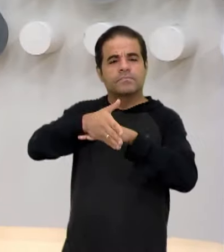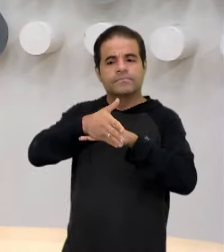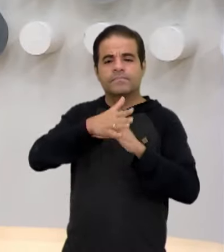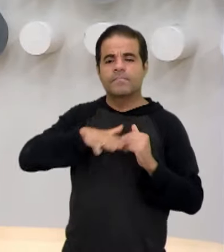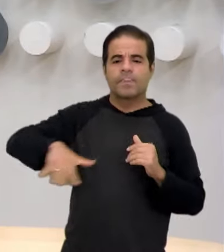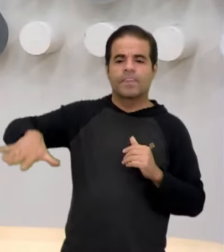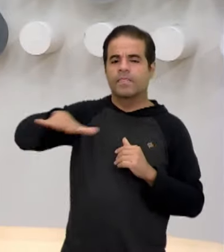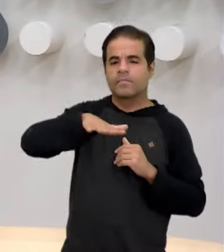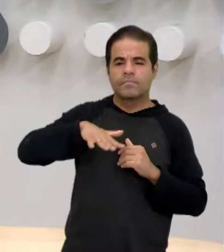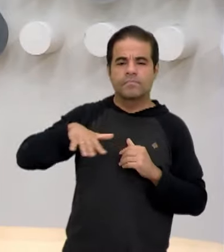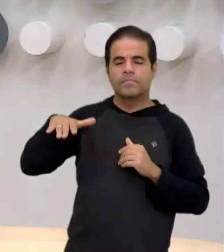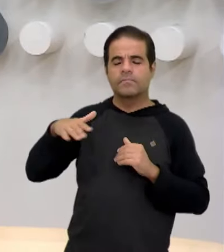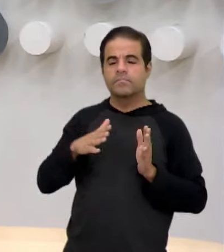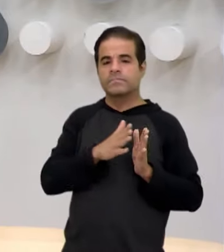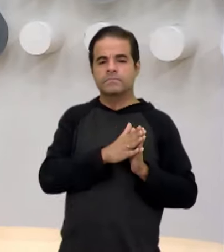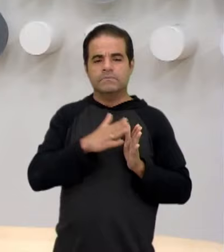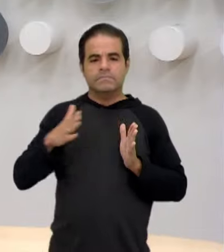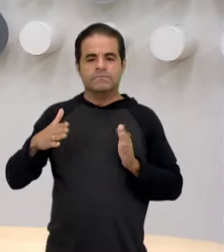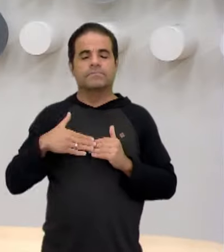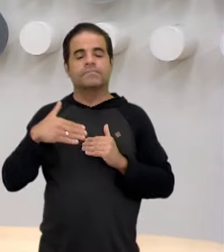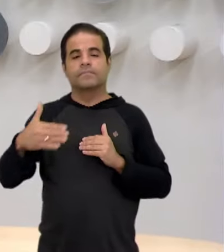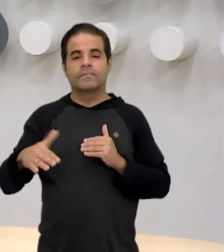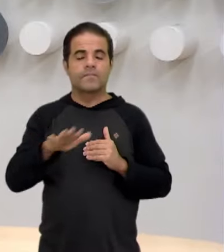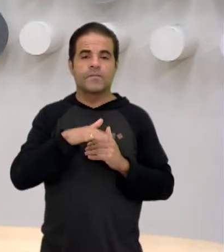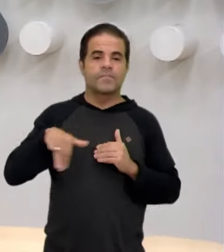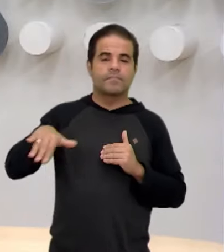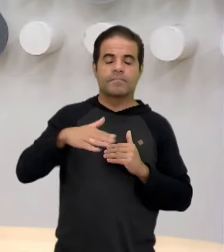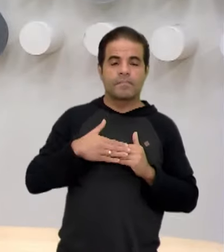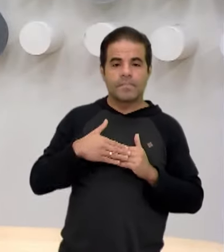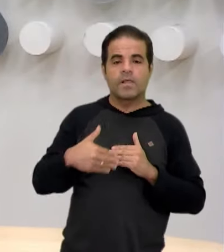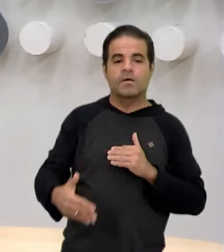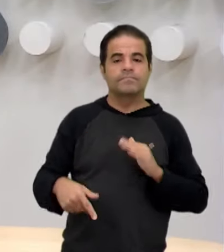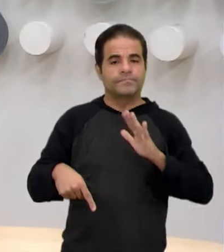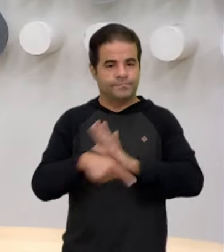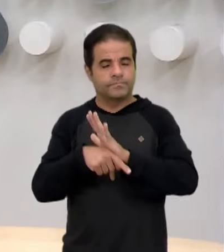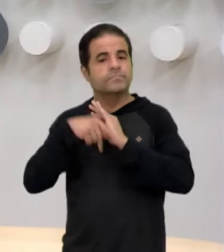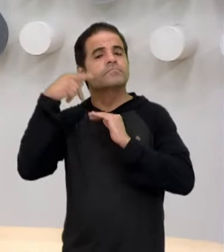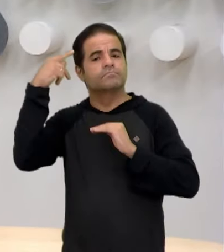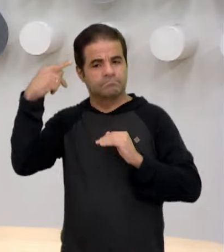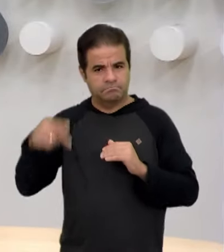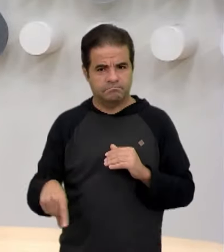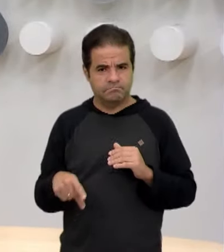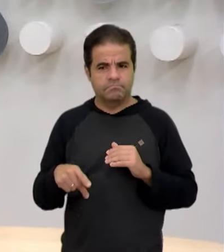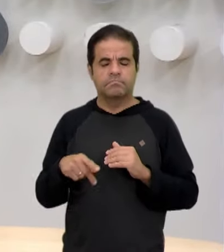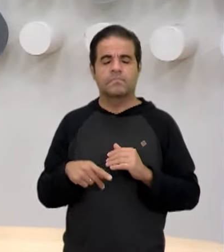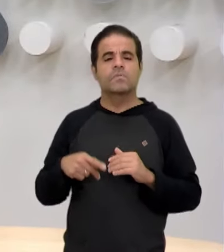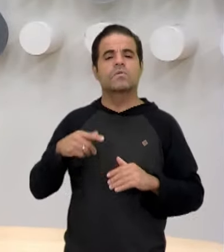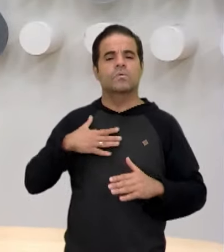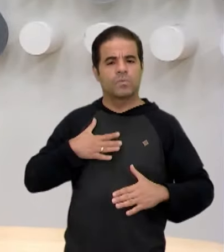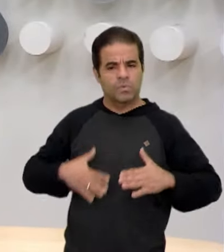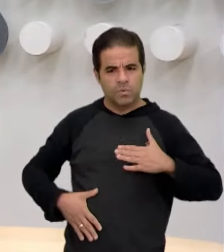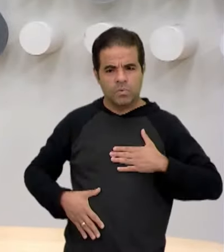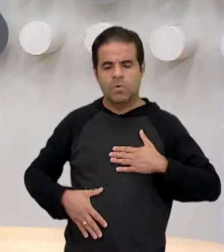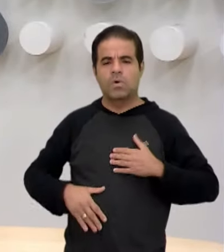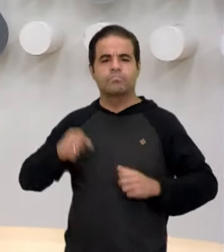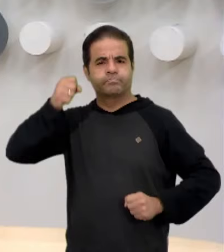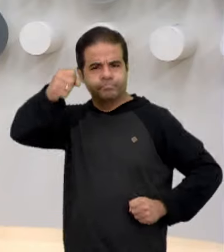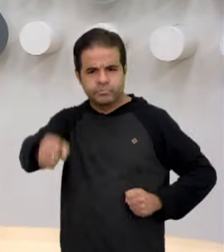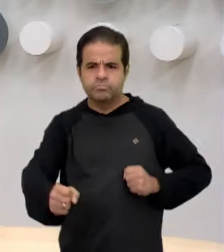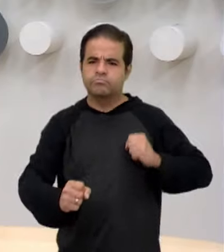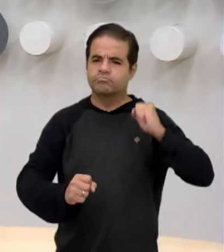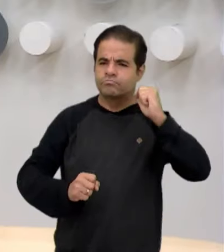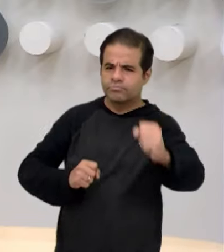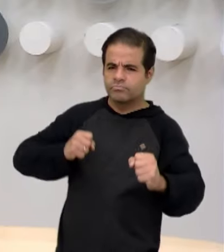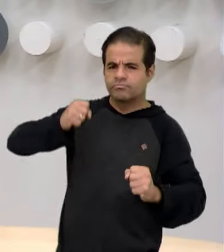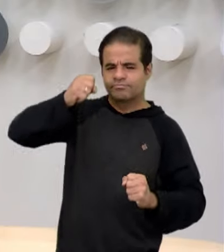longo dessa jornada, tá? E faz parte dessa jornada até mesmo os corpos dos alpinistas que ficam por